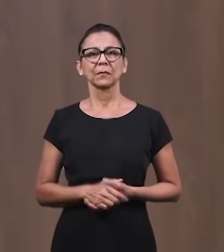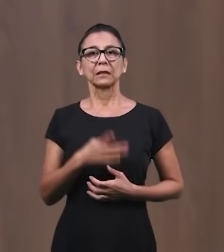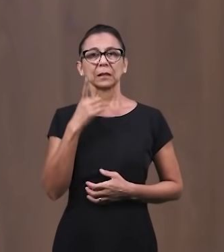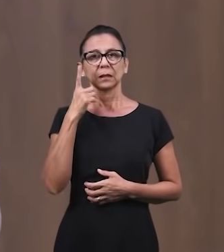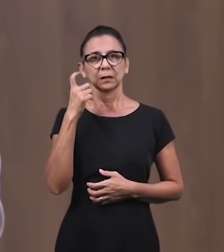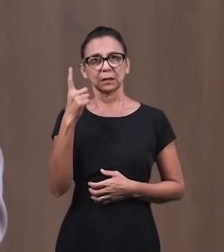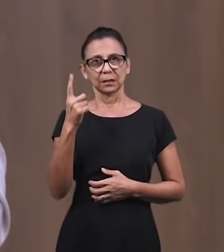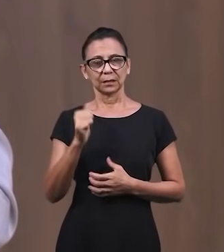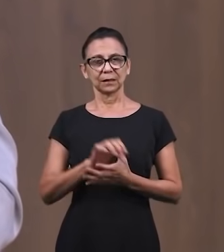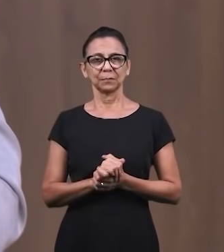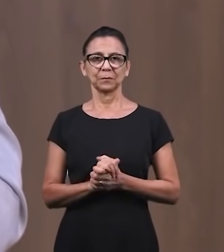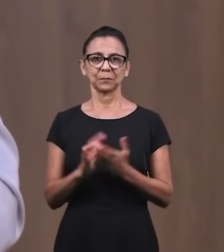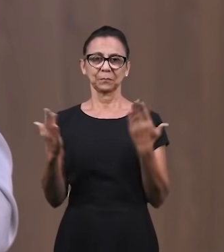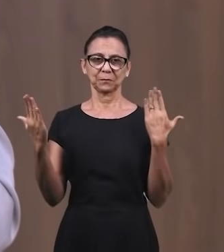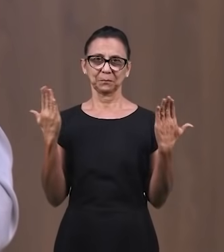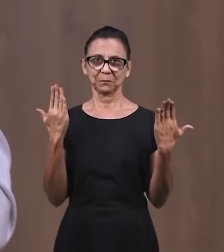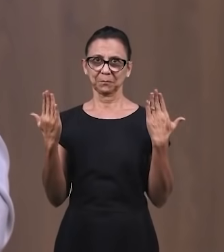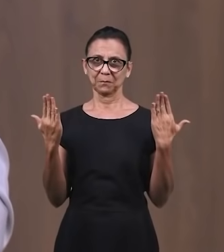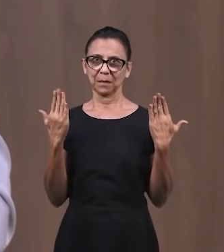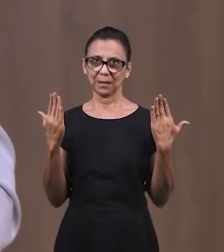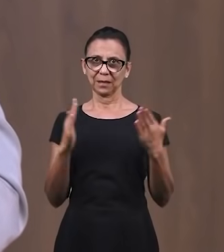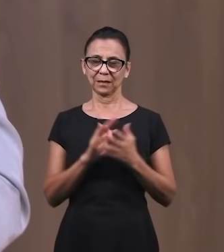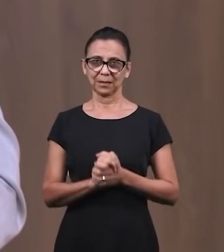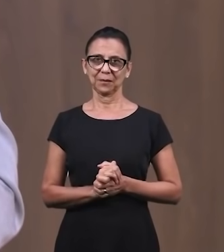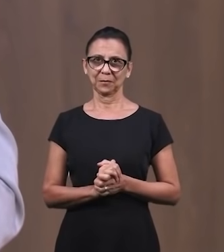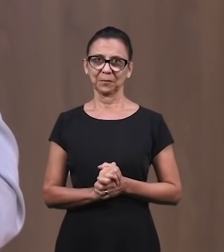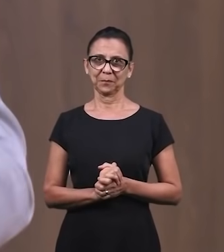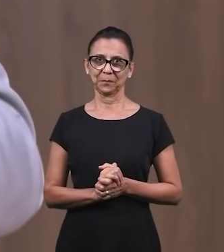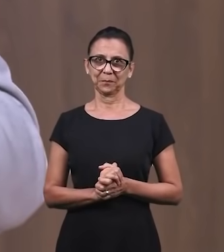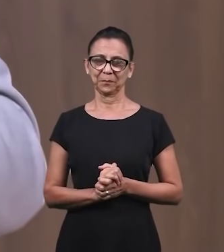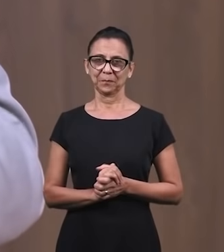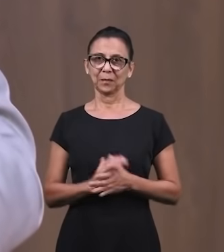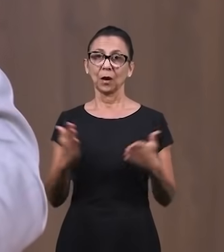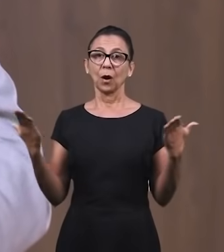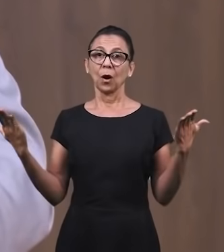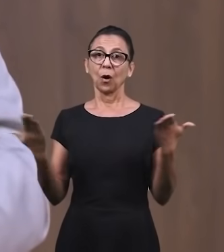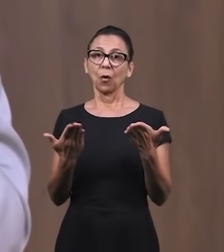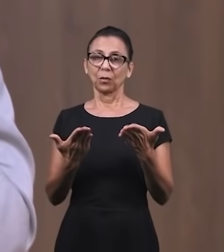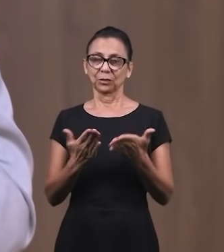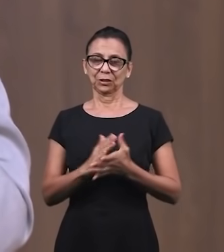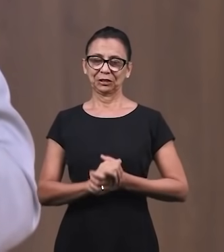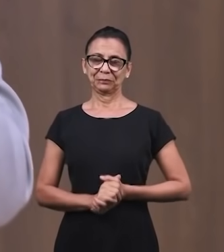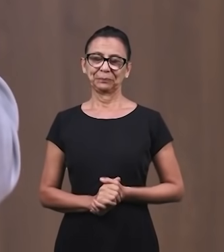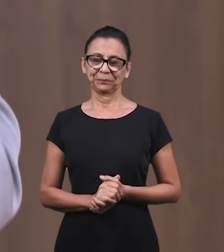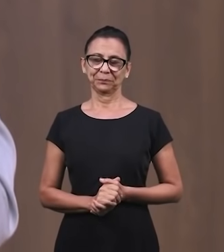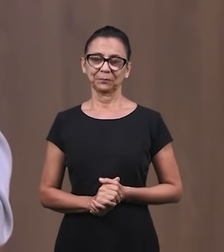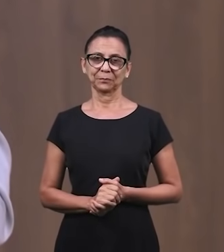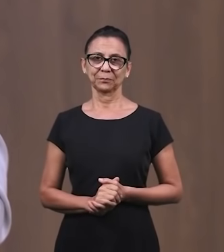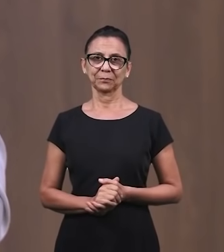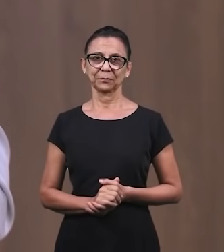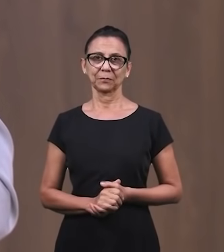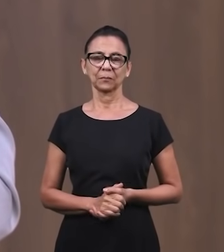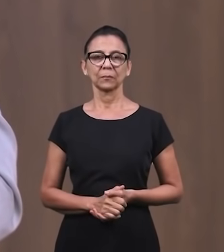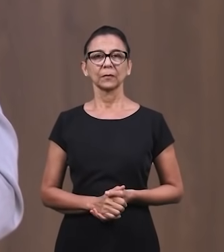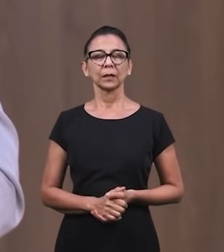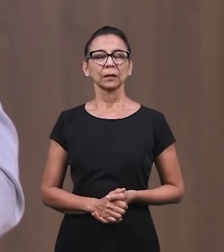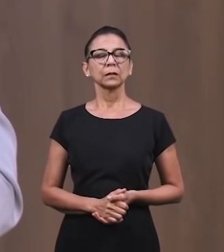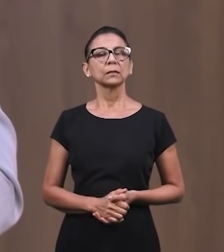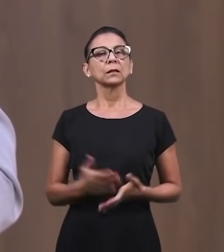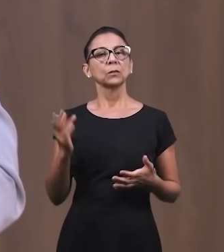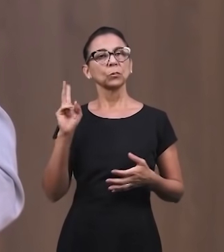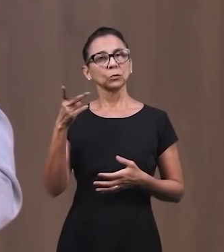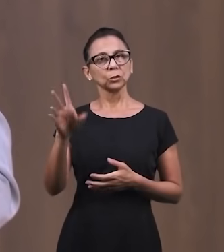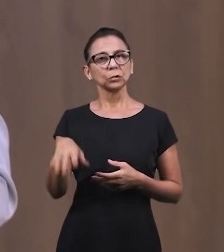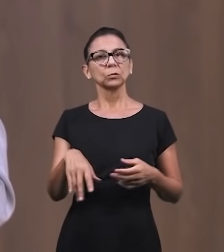interessante nós fazermos uma aplicação profética disso na vida do homem hoje. Há dois grandes problemas